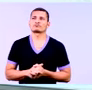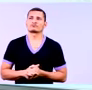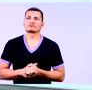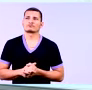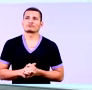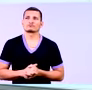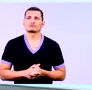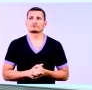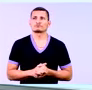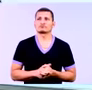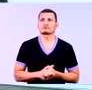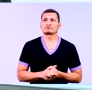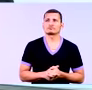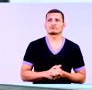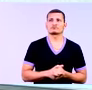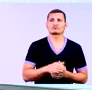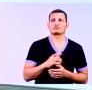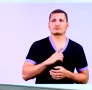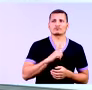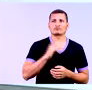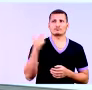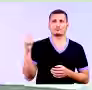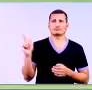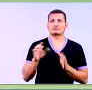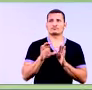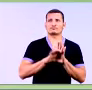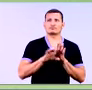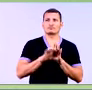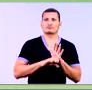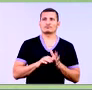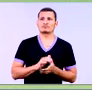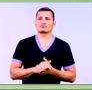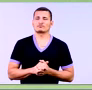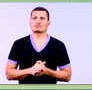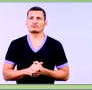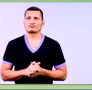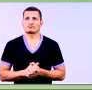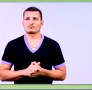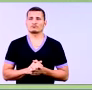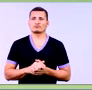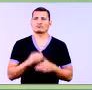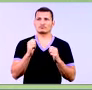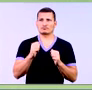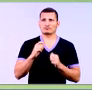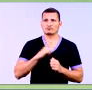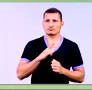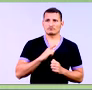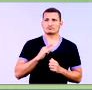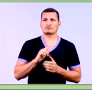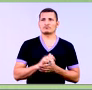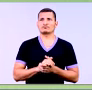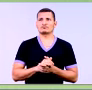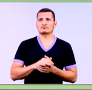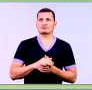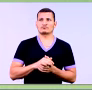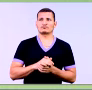Ok? Esse é um primeiro conceito, mas tem outros. Nós podemos ter uma transação abortada.